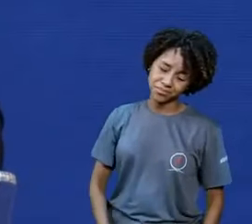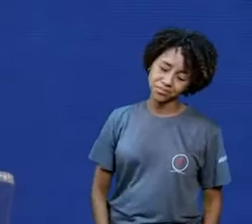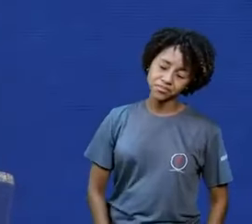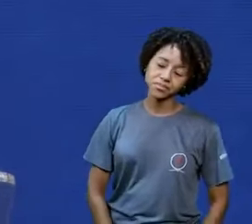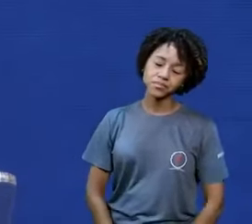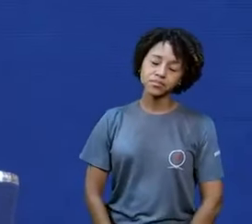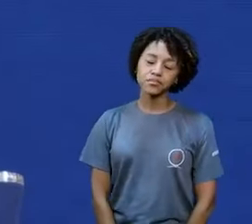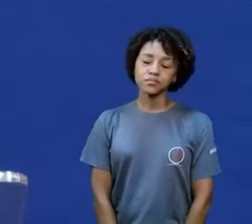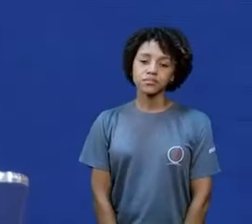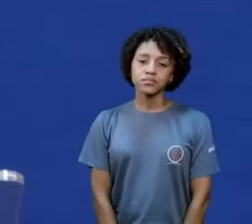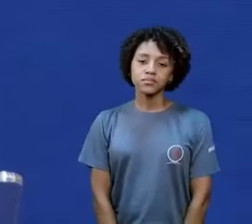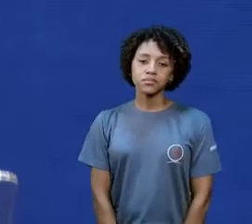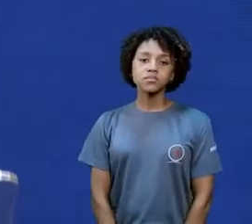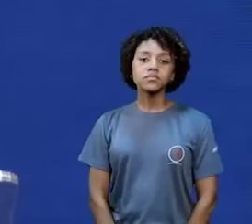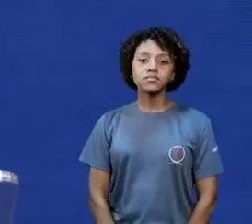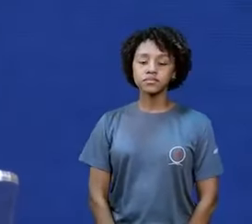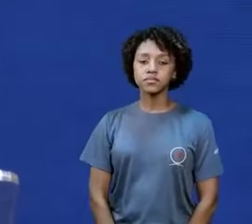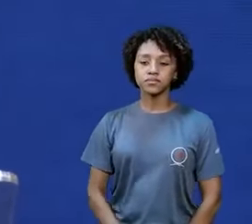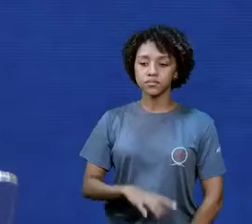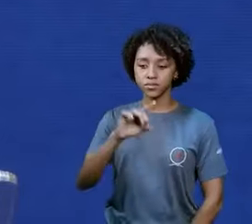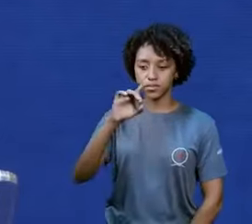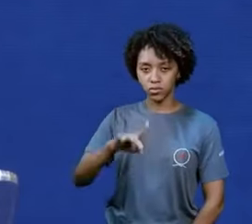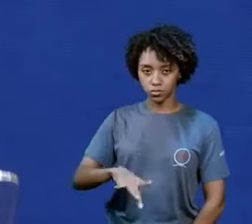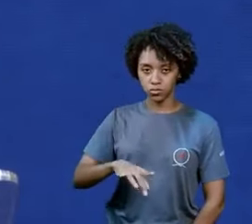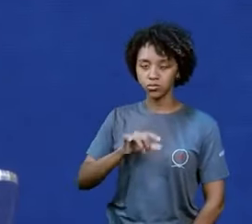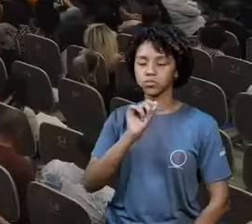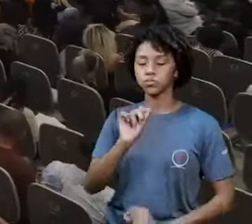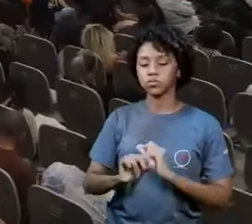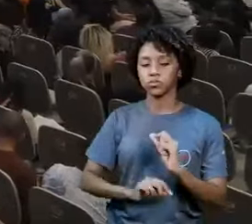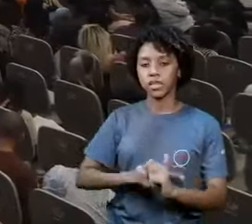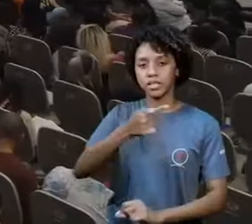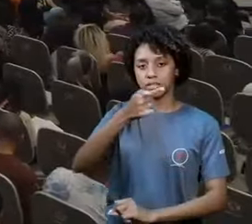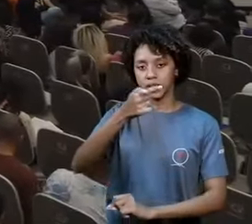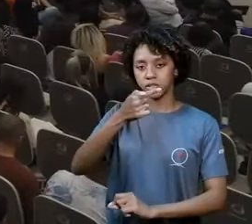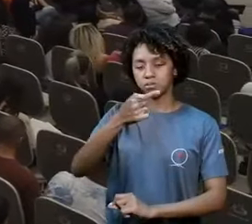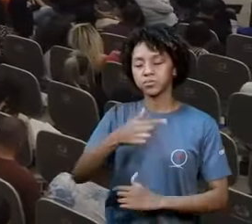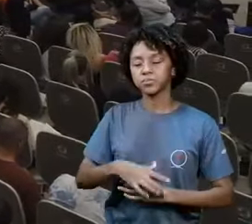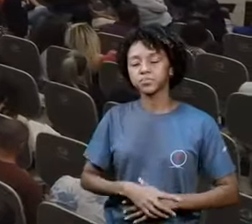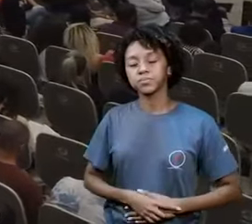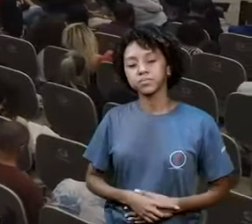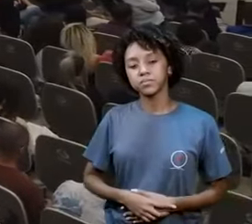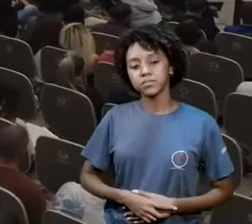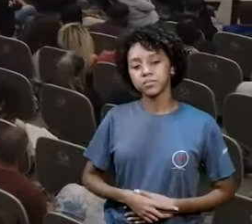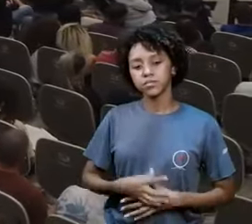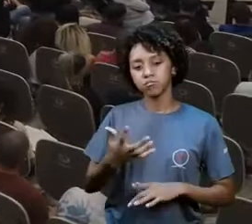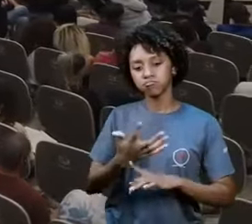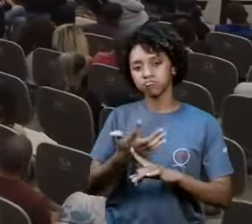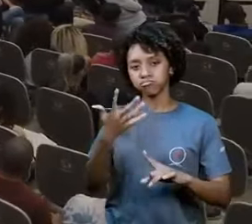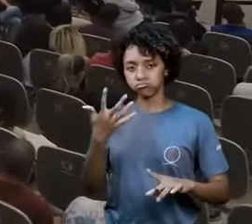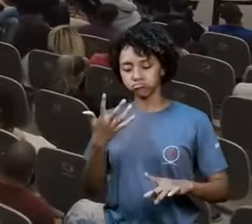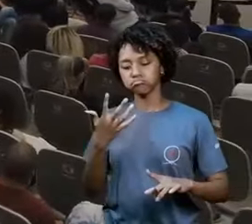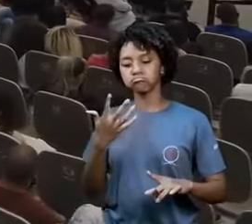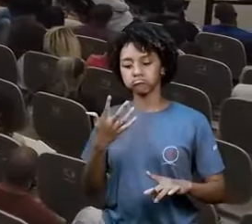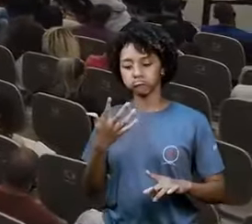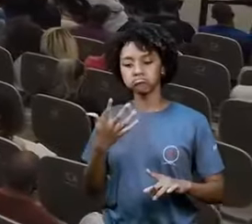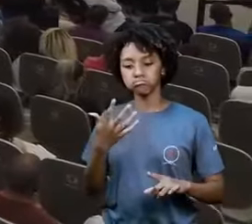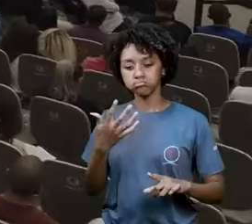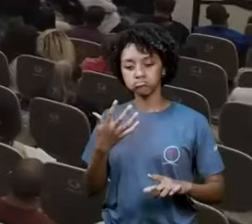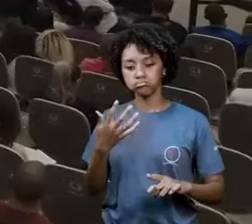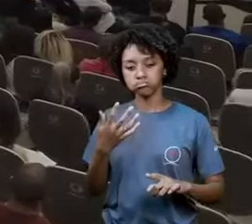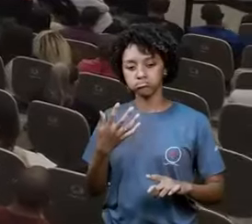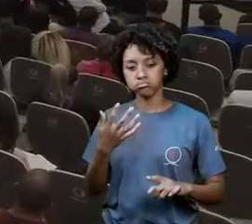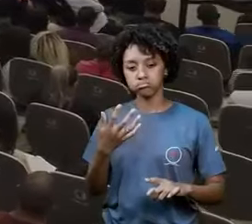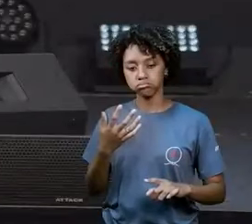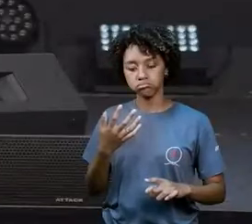você E em último lugar eu destaquei eu separei da